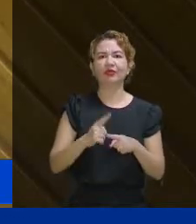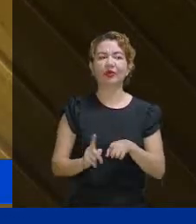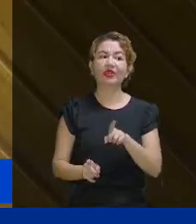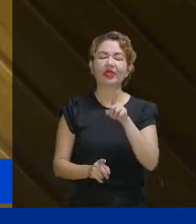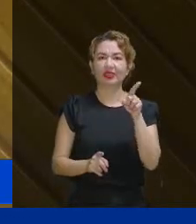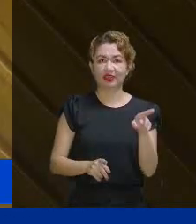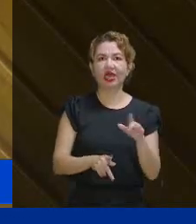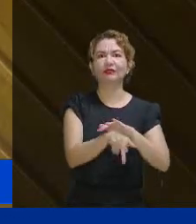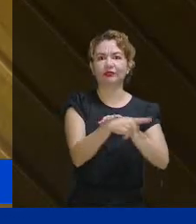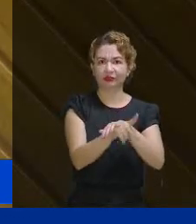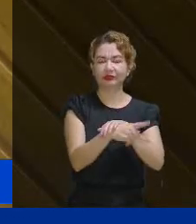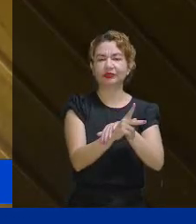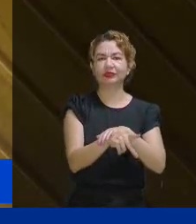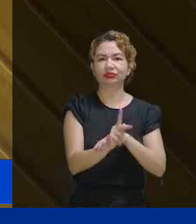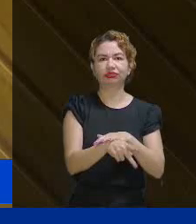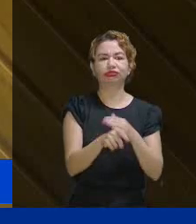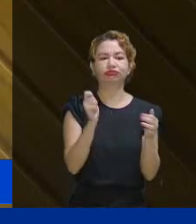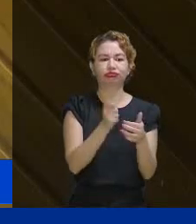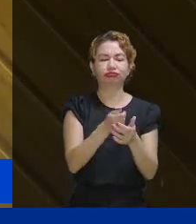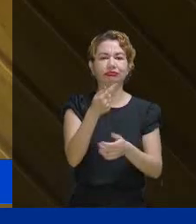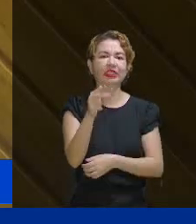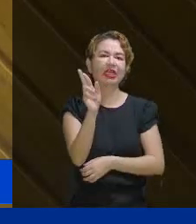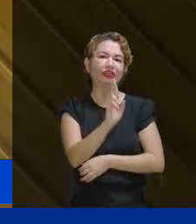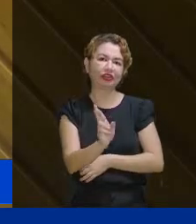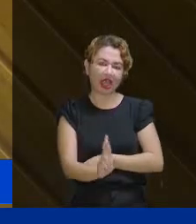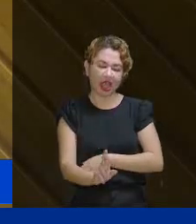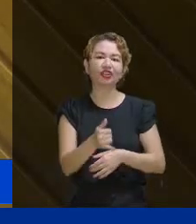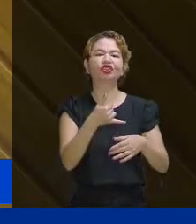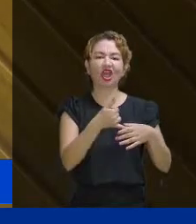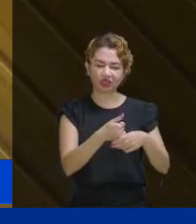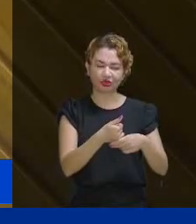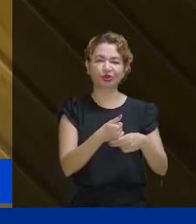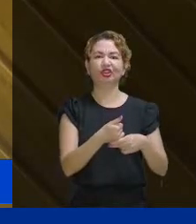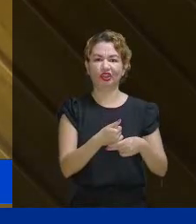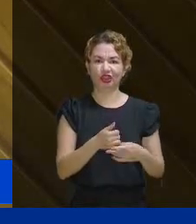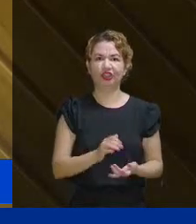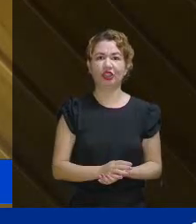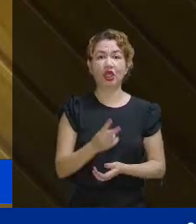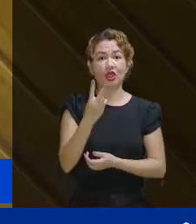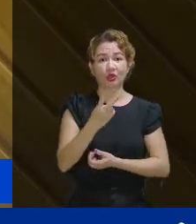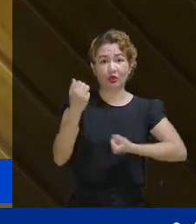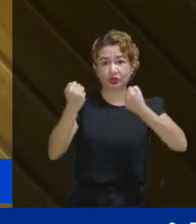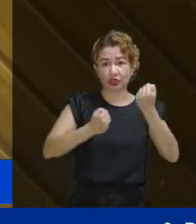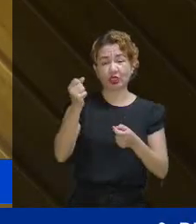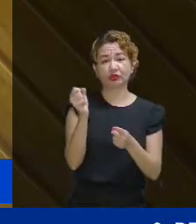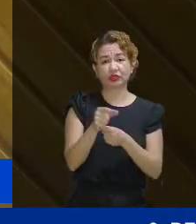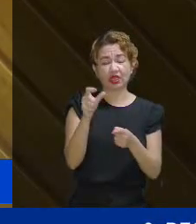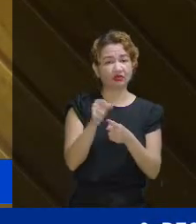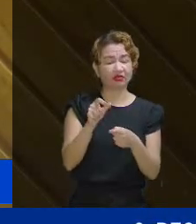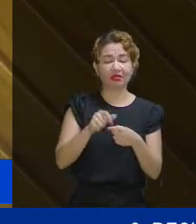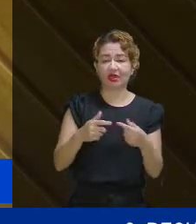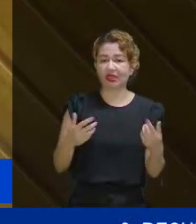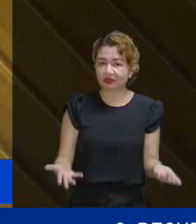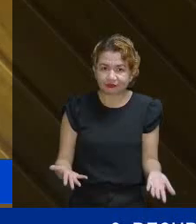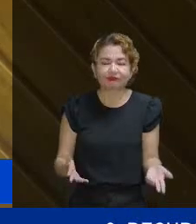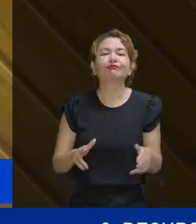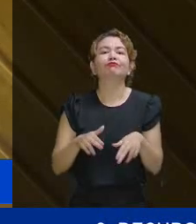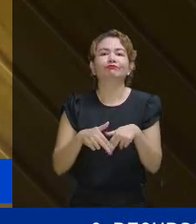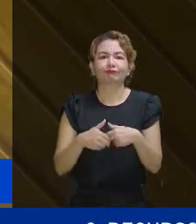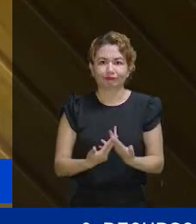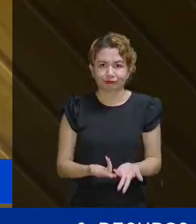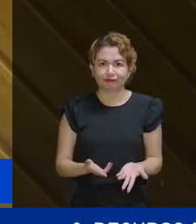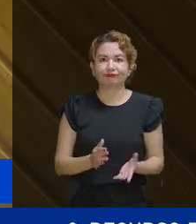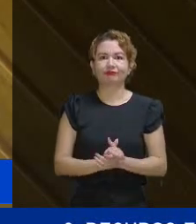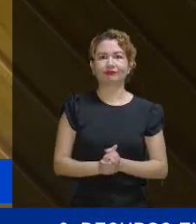combustível naquele município é R$ 7,00, e um tanque, ela estava com 2 carros alugados, já supre esse valor, então, por isso que